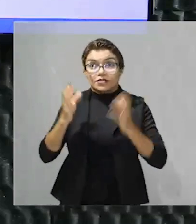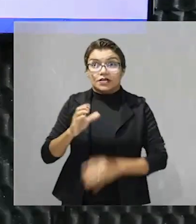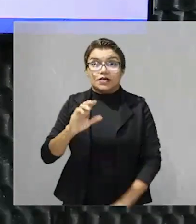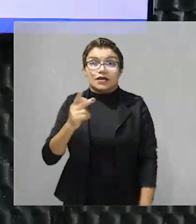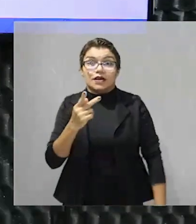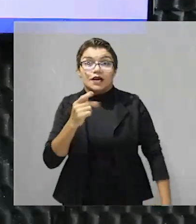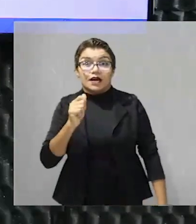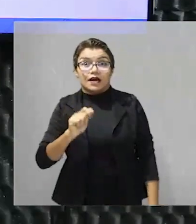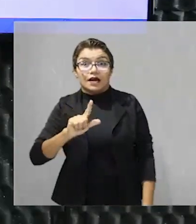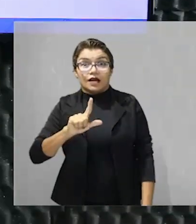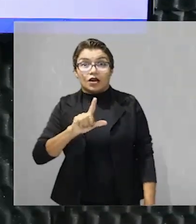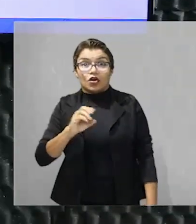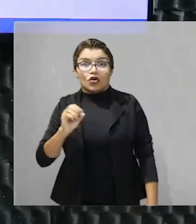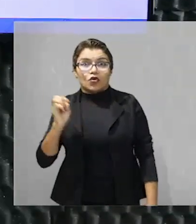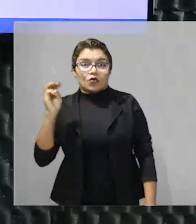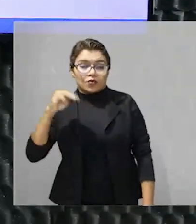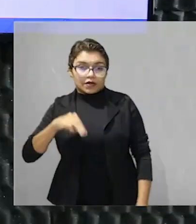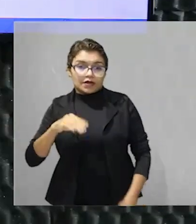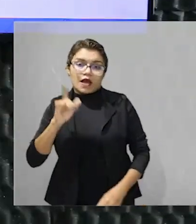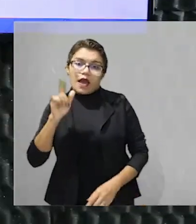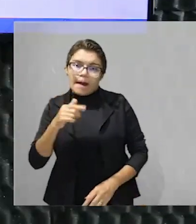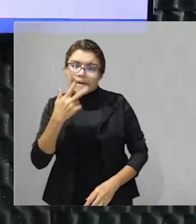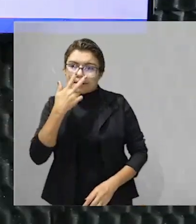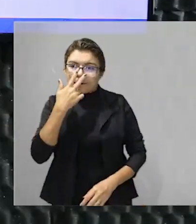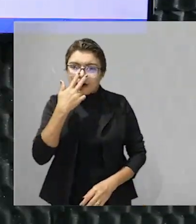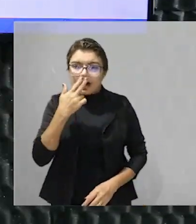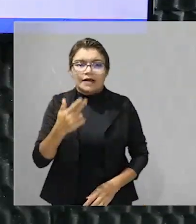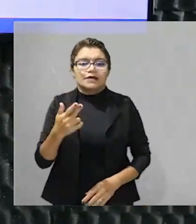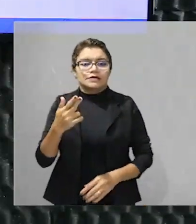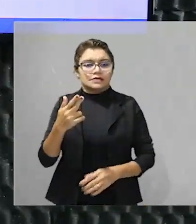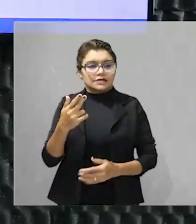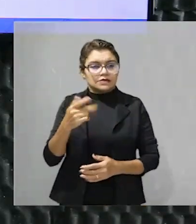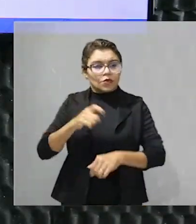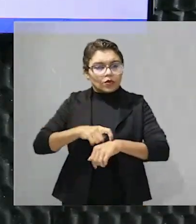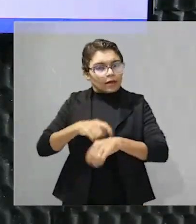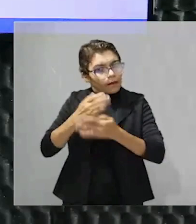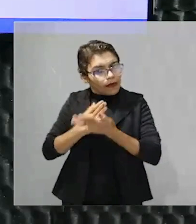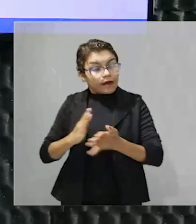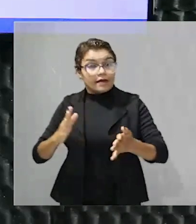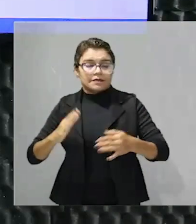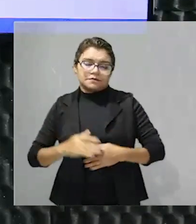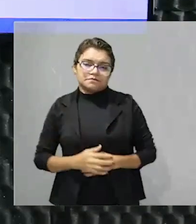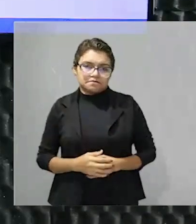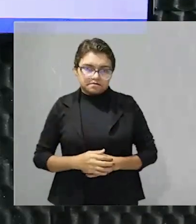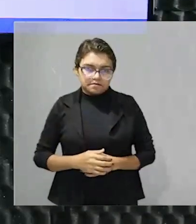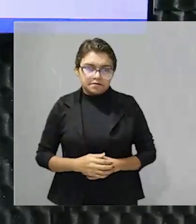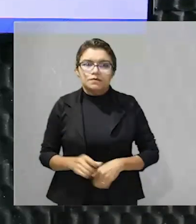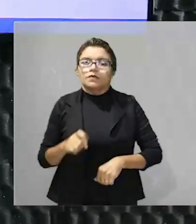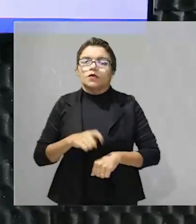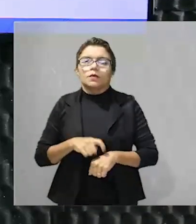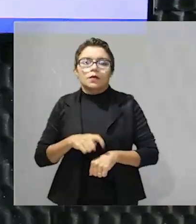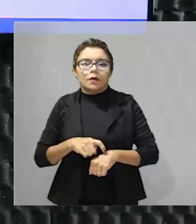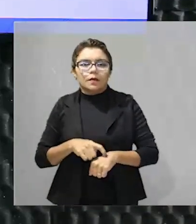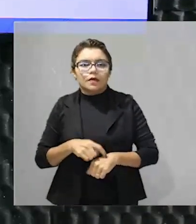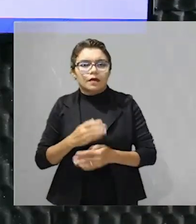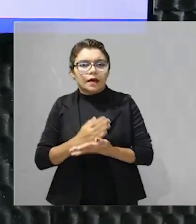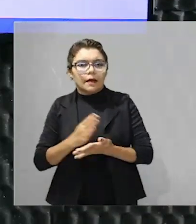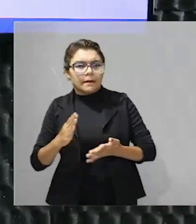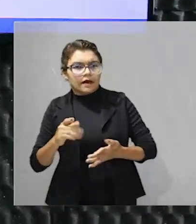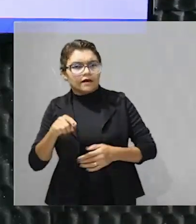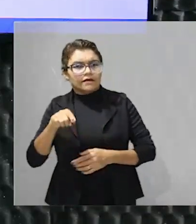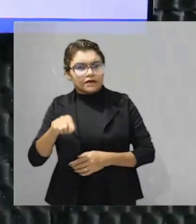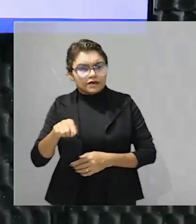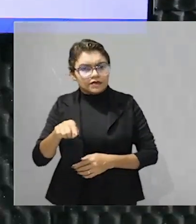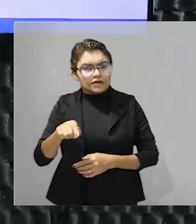do Halloween. Vai ser temporário. E aí a mãe diz, quando passar o Halloween, você vai ficar sem emprego de